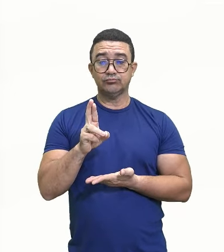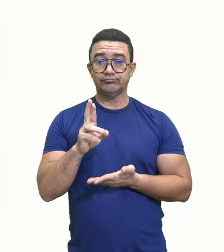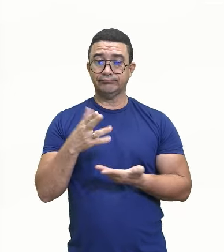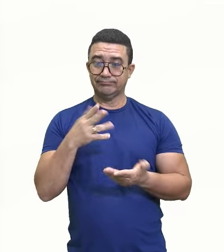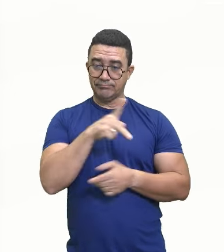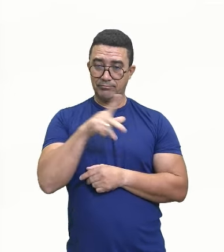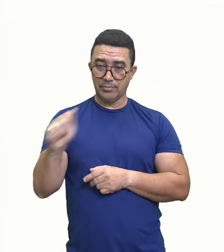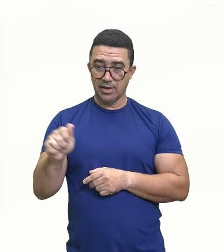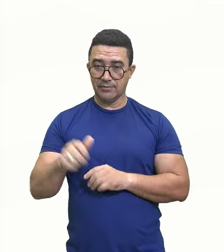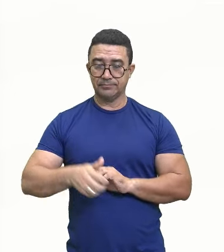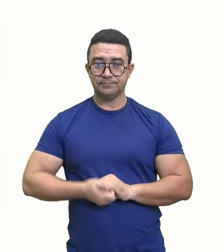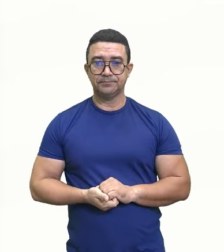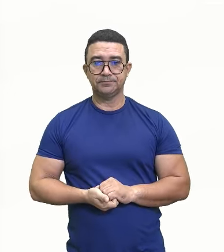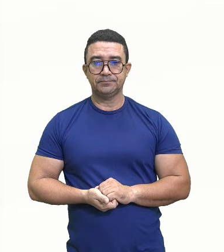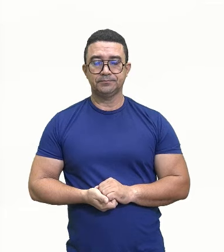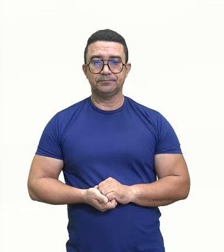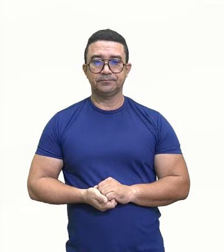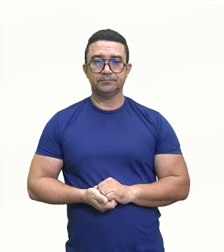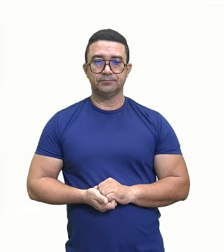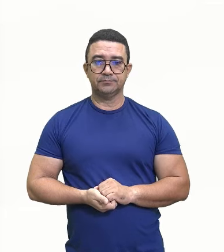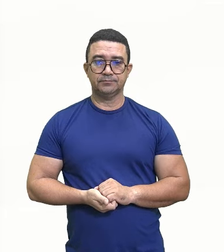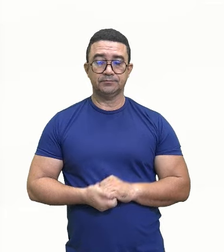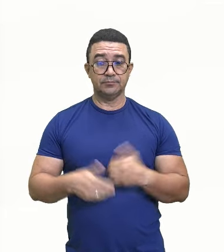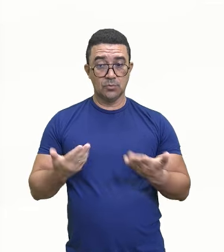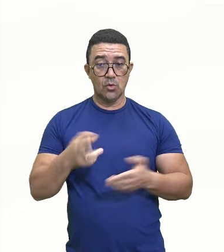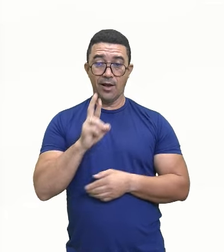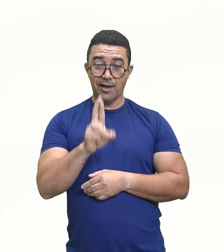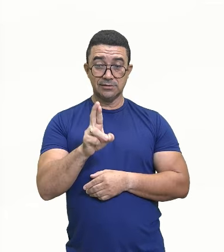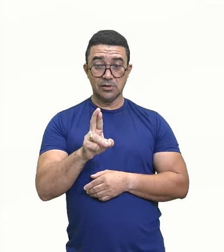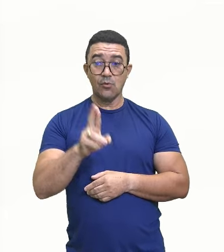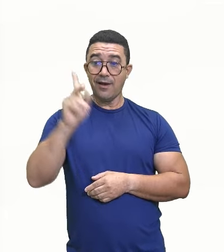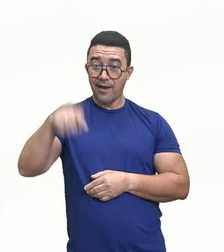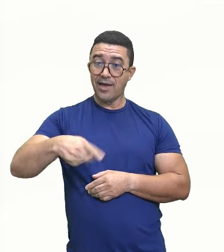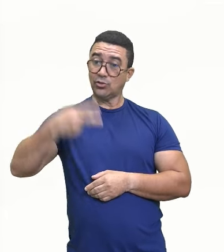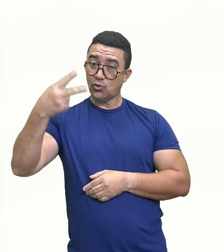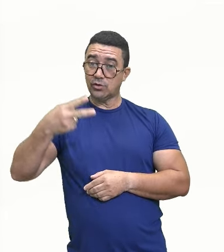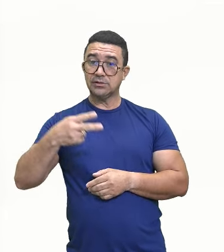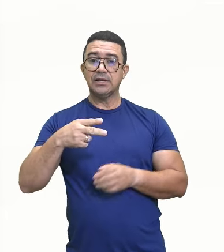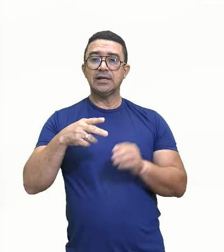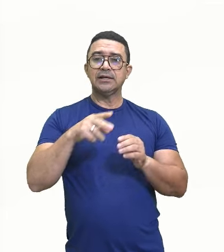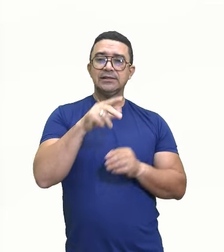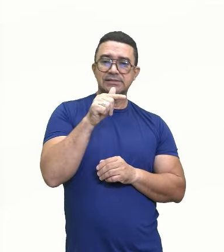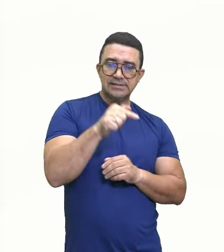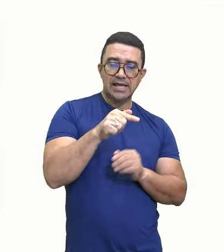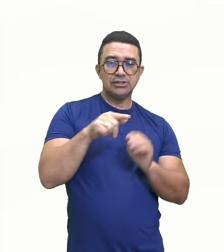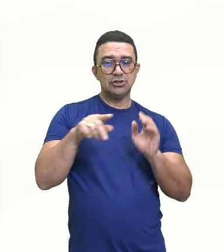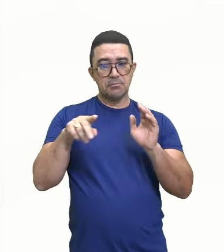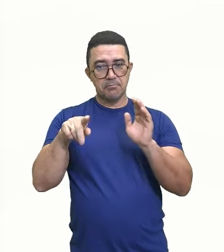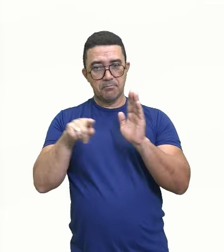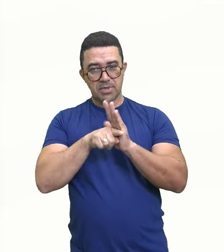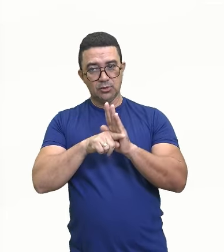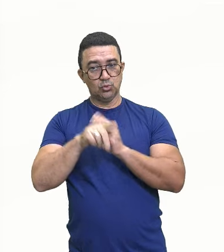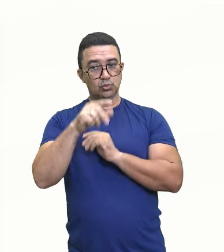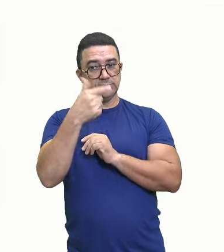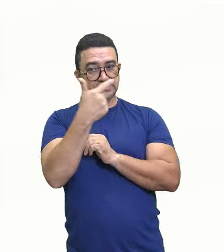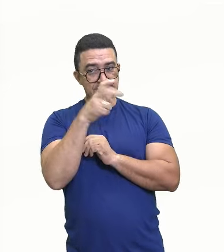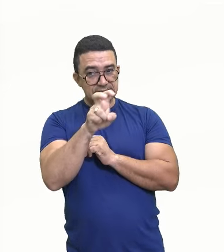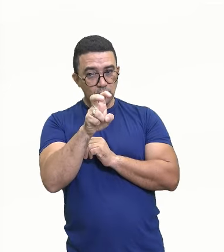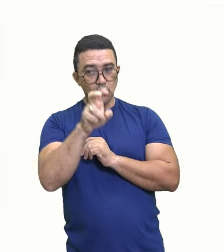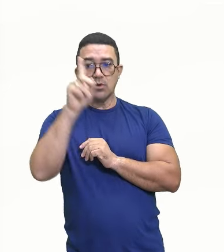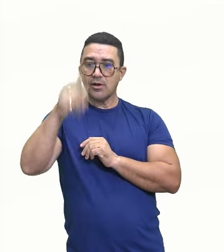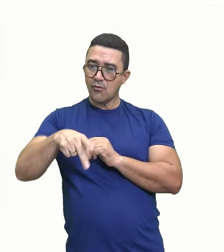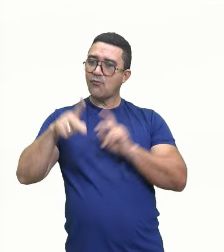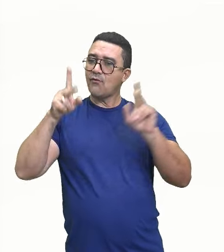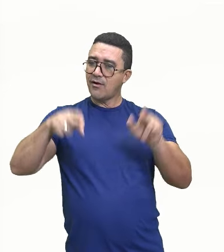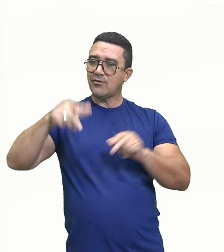dessa PA aqui como exemplo? Ora, a razão é 2, porque 7 menos 5 é igual a 2, ok? Então,